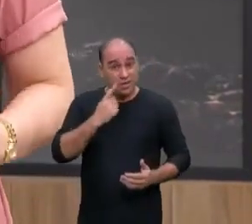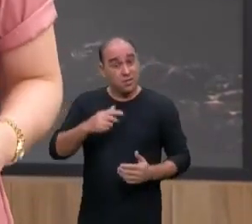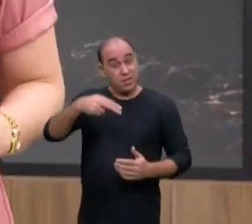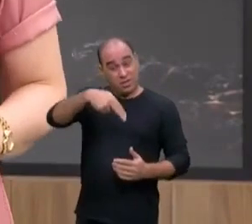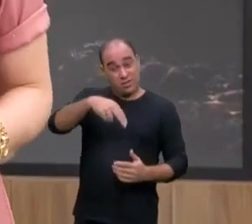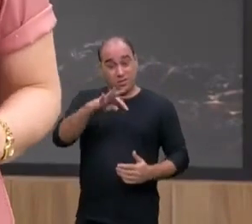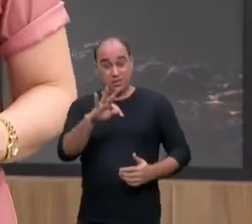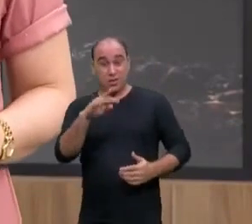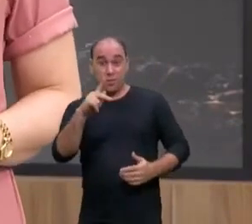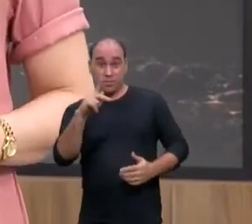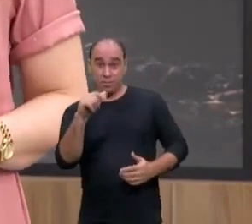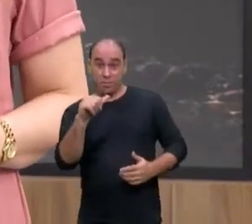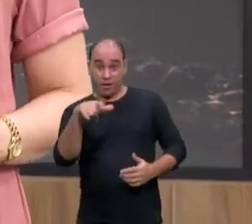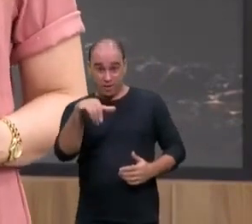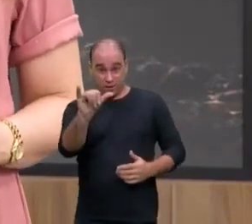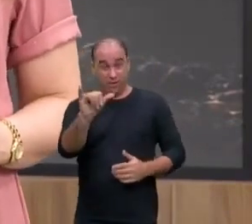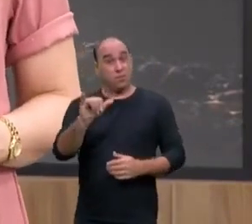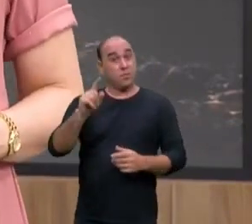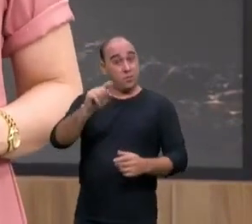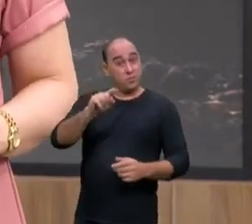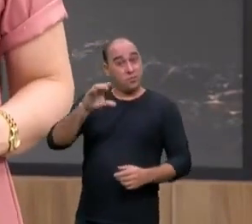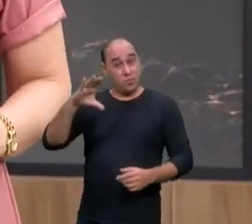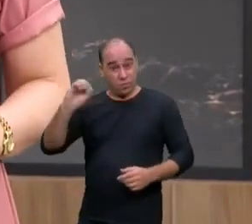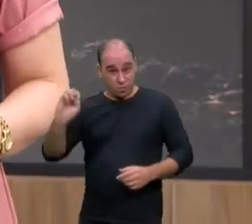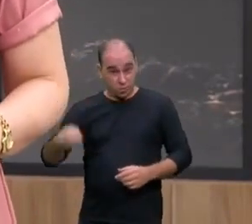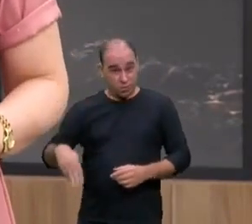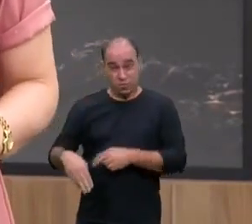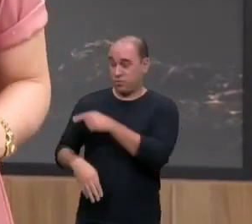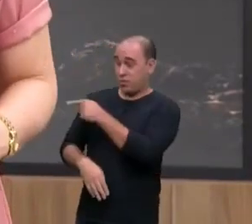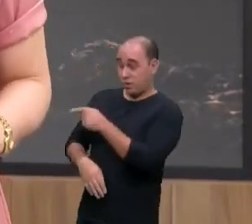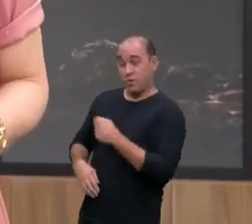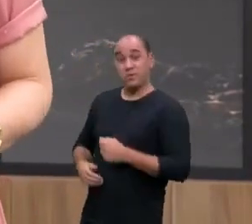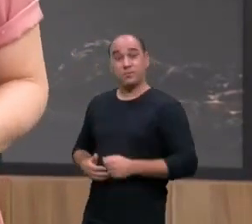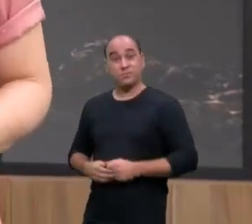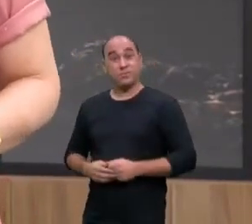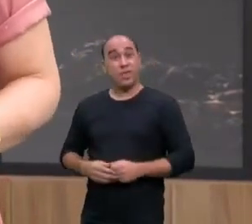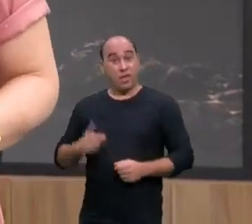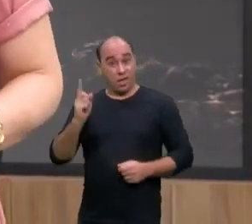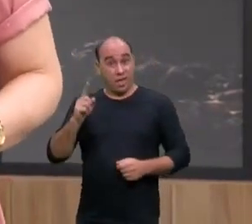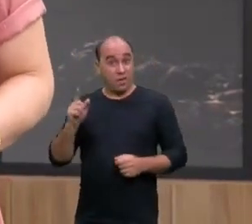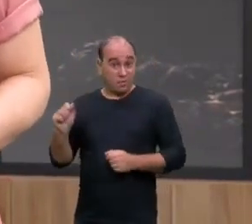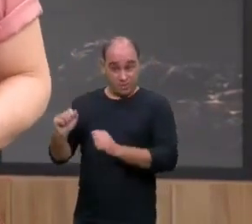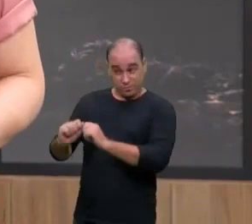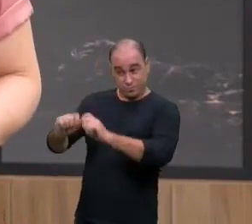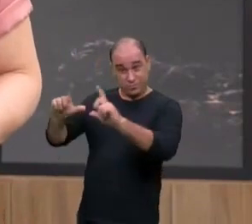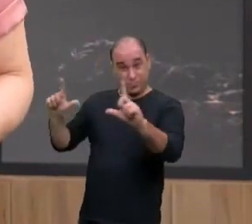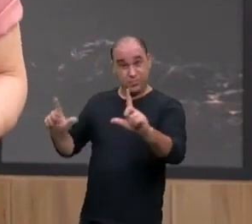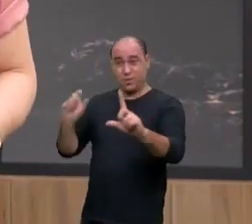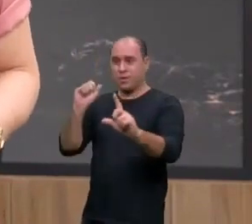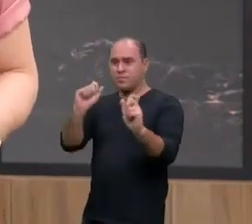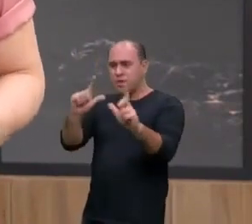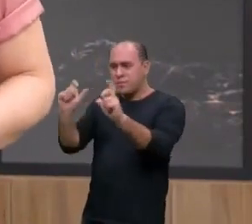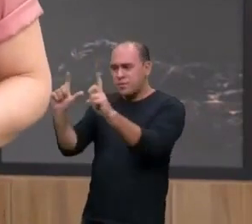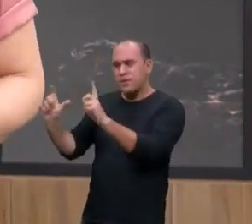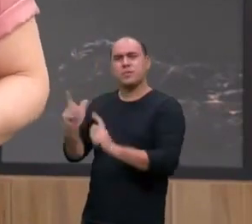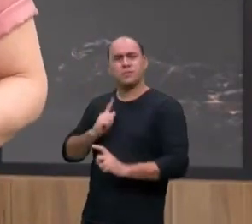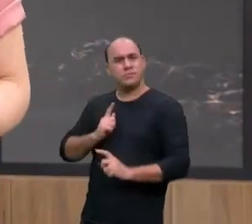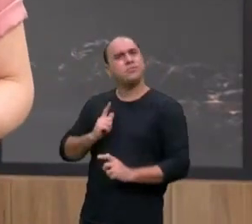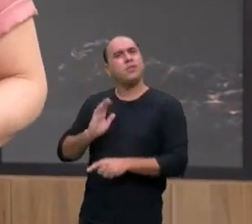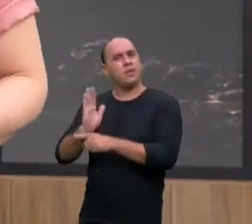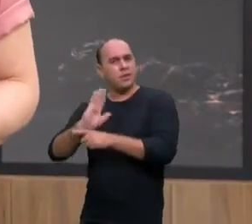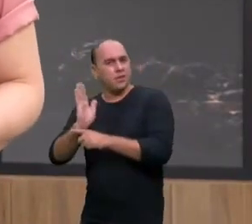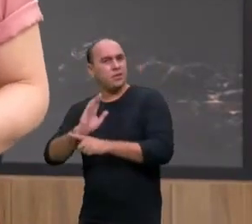é só entrar no NT play.com todos os episódios que foram exibidos aqui vão diretamente para lá ele ter